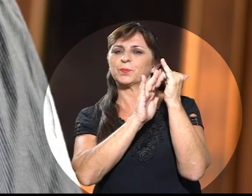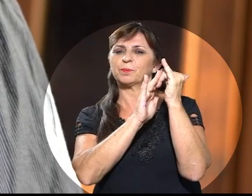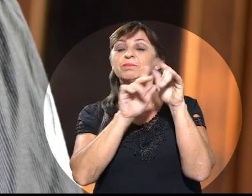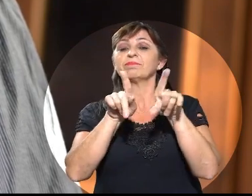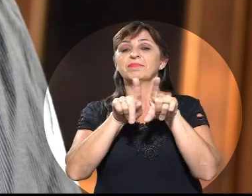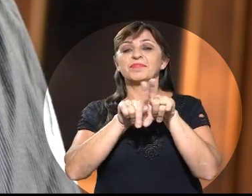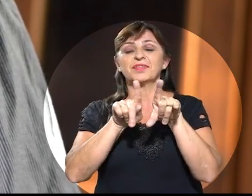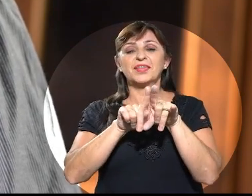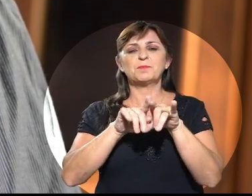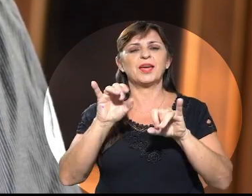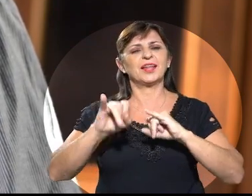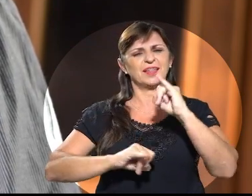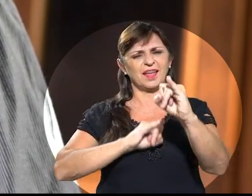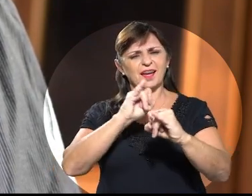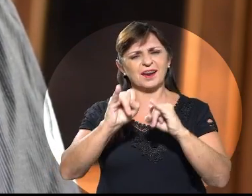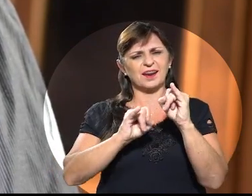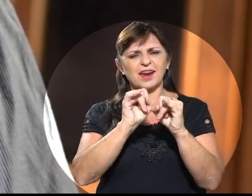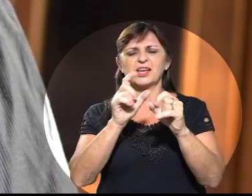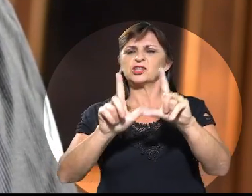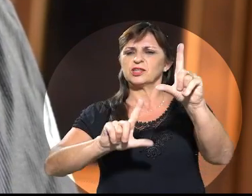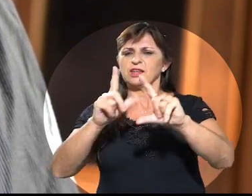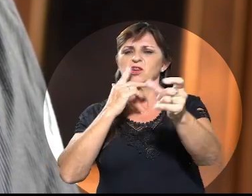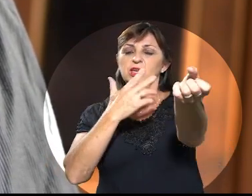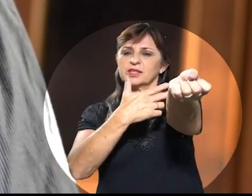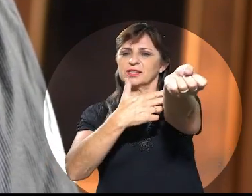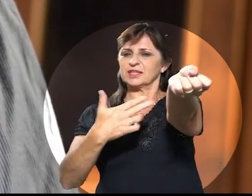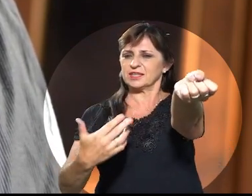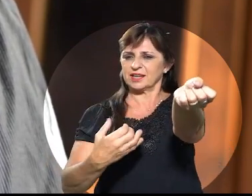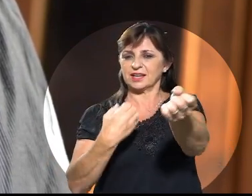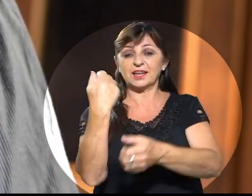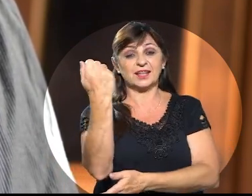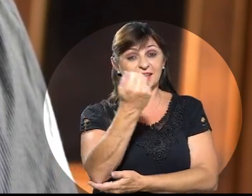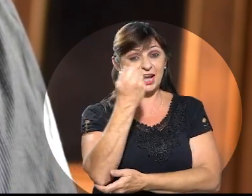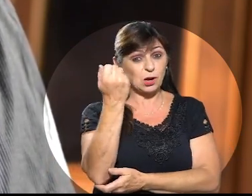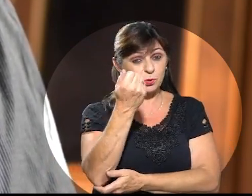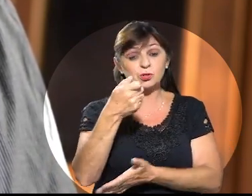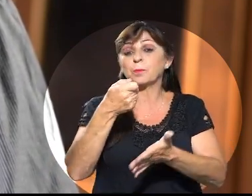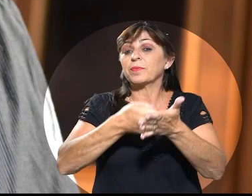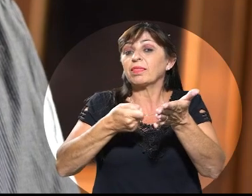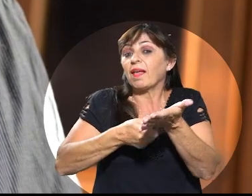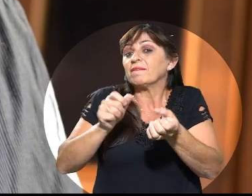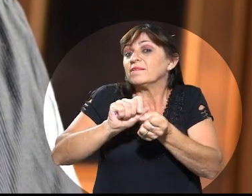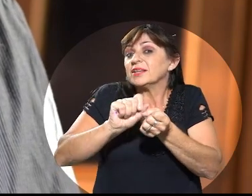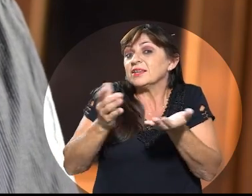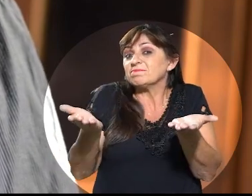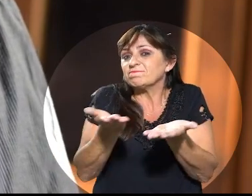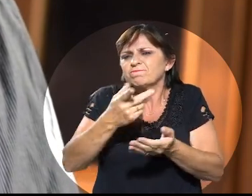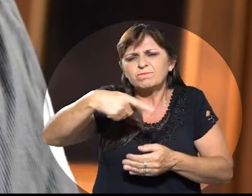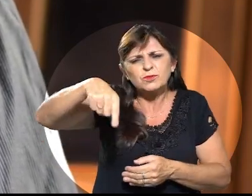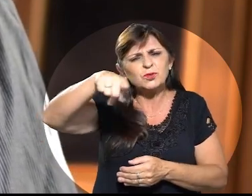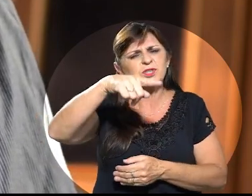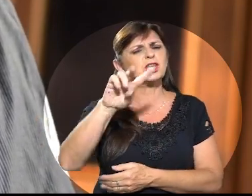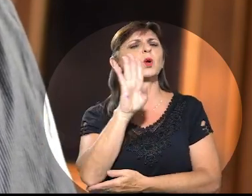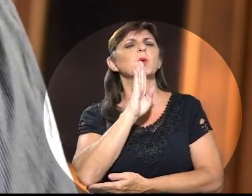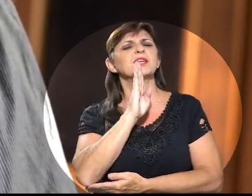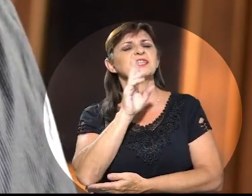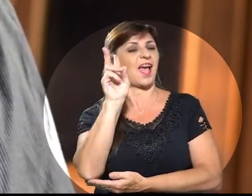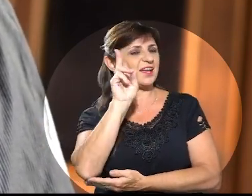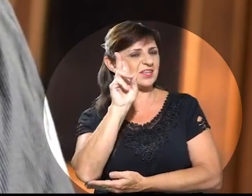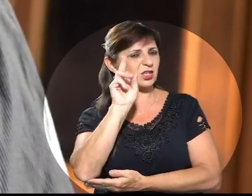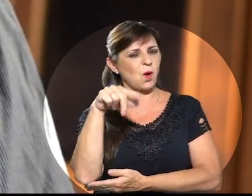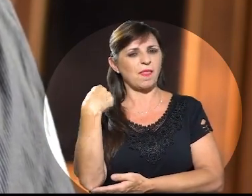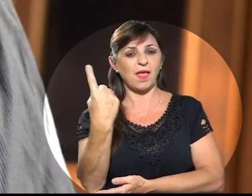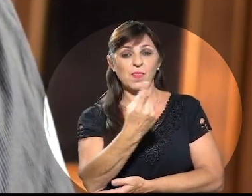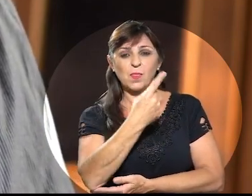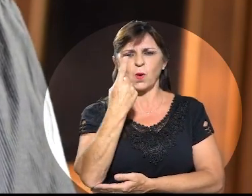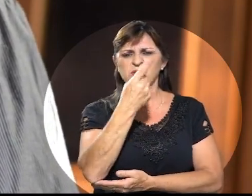sociais TV Sangue de Gaúcho. Tenta trazer até você um pouquinho da história da nossa